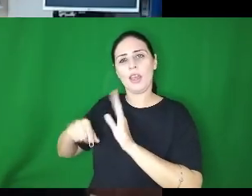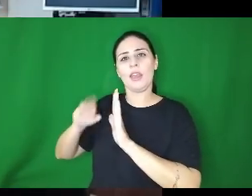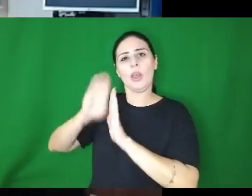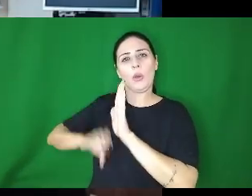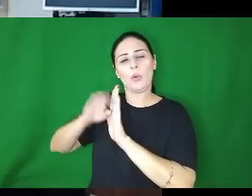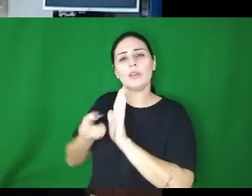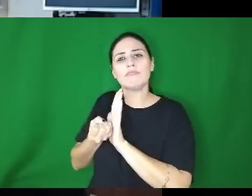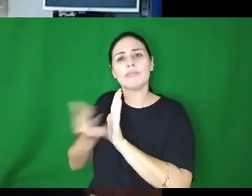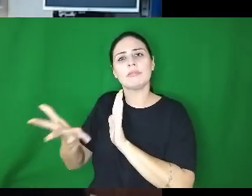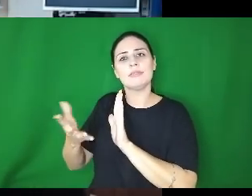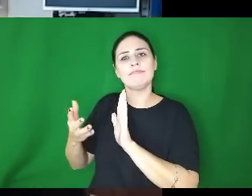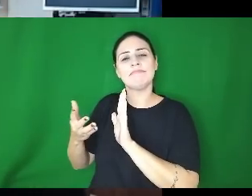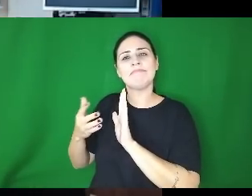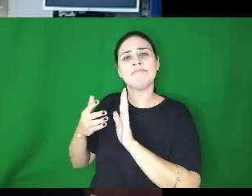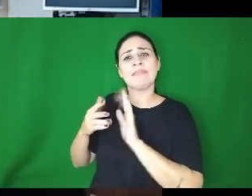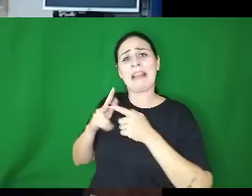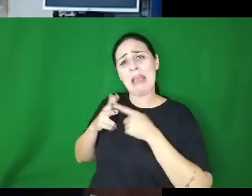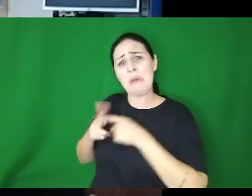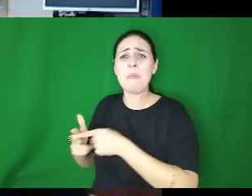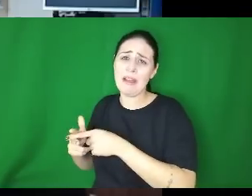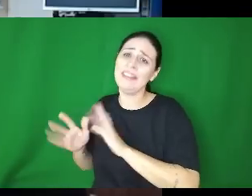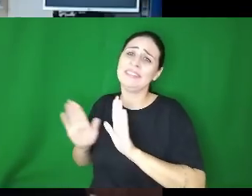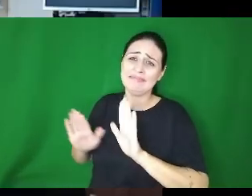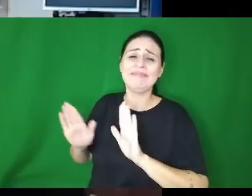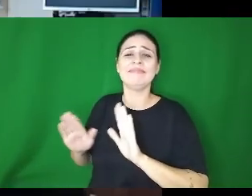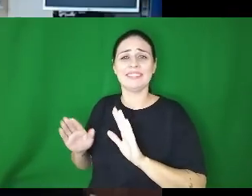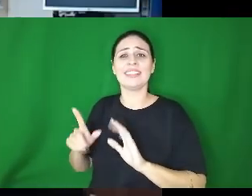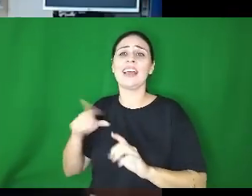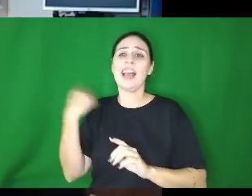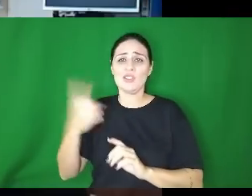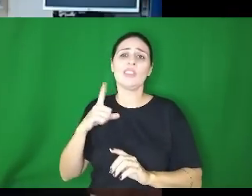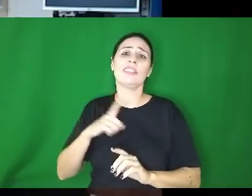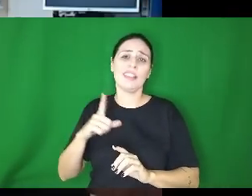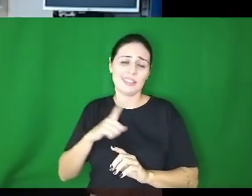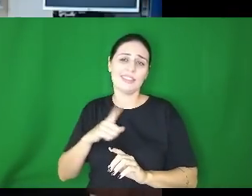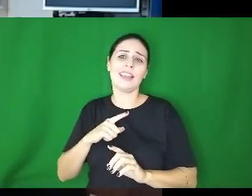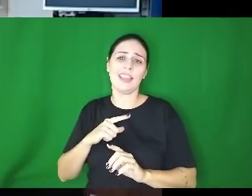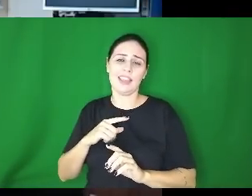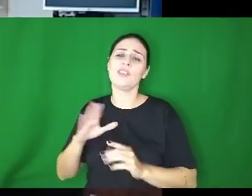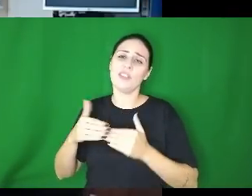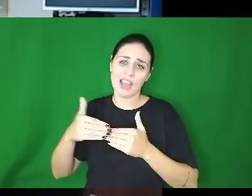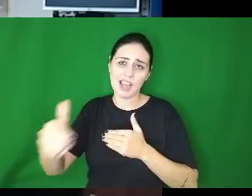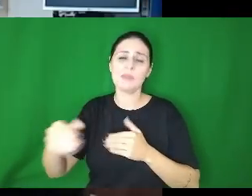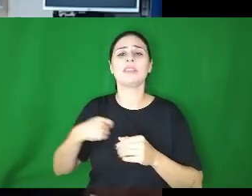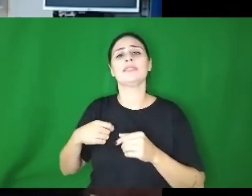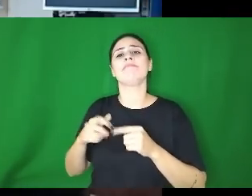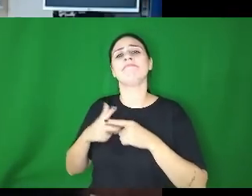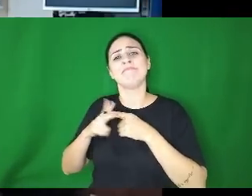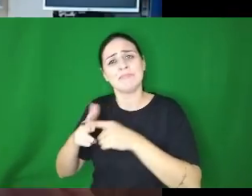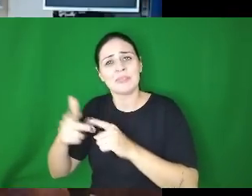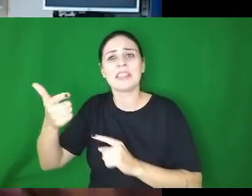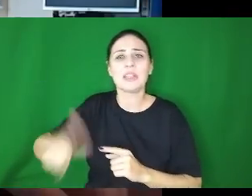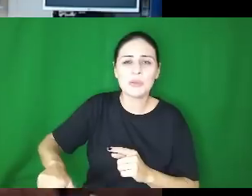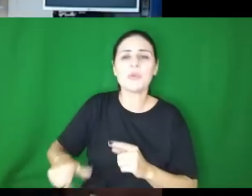um planejamento das formações continuadas para esse ano, principalmente para o Departamento de Ensino Fundamental,